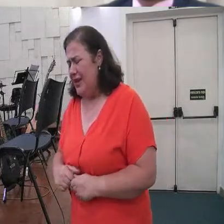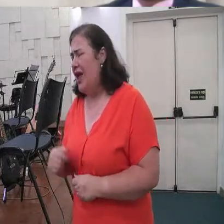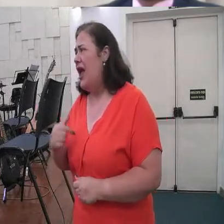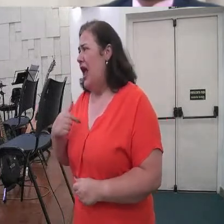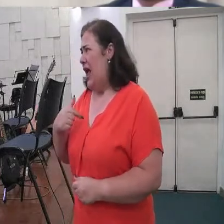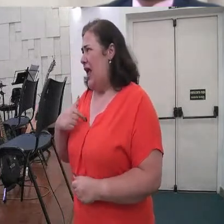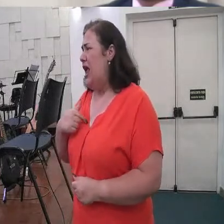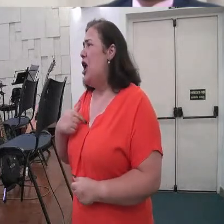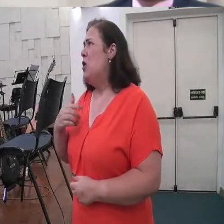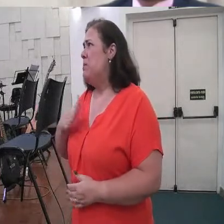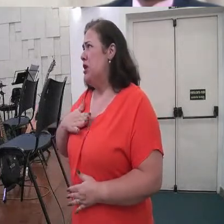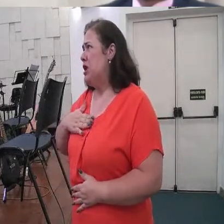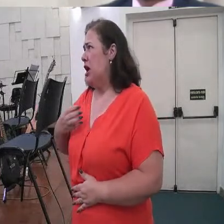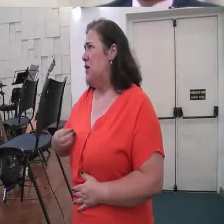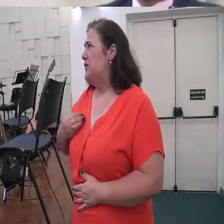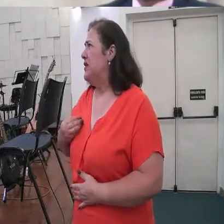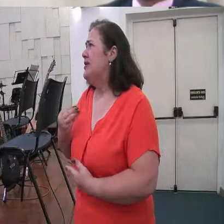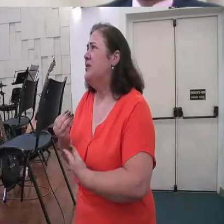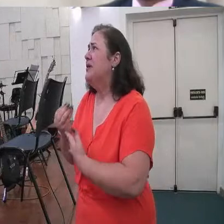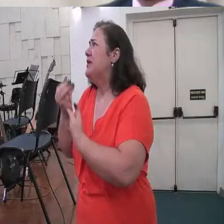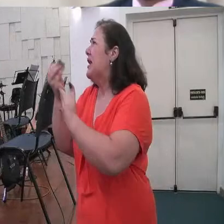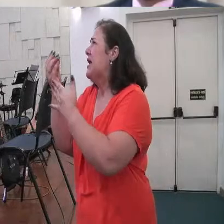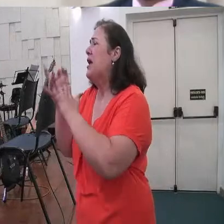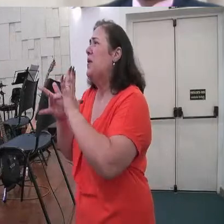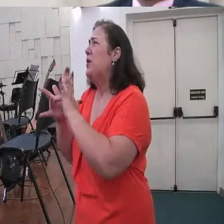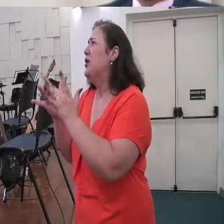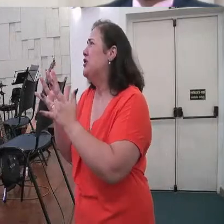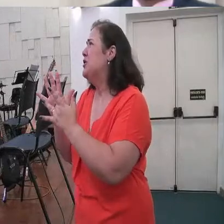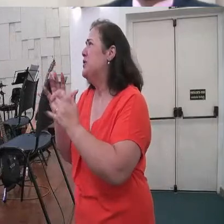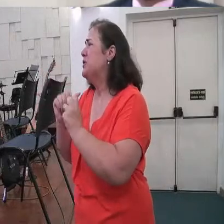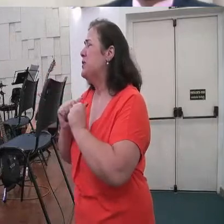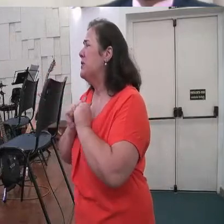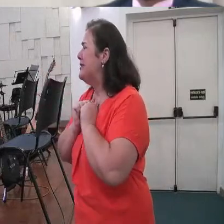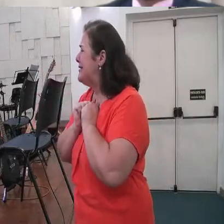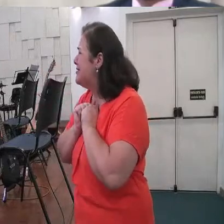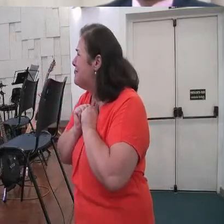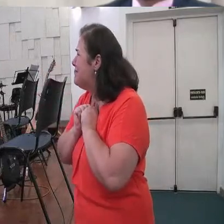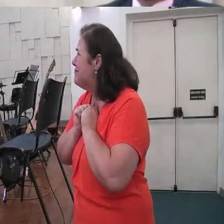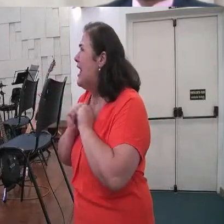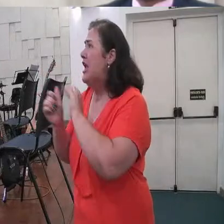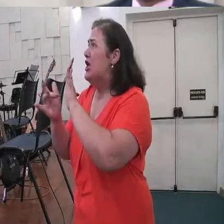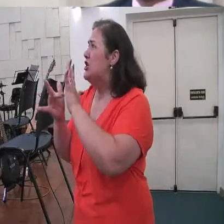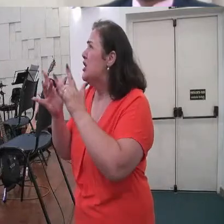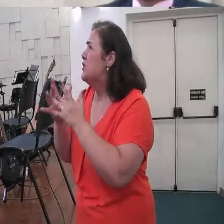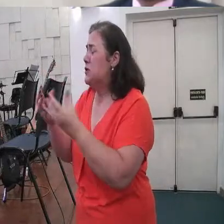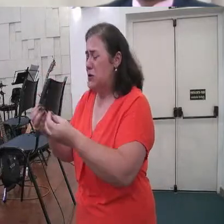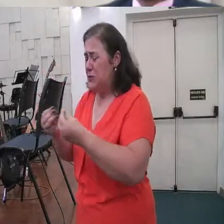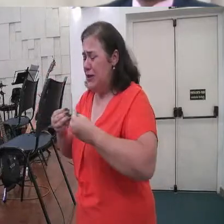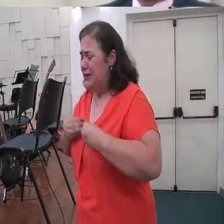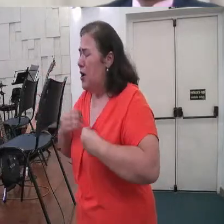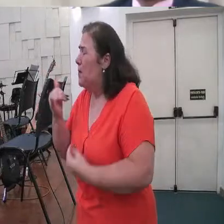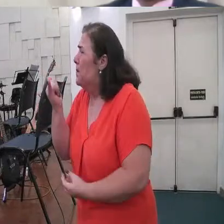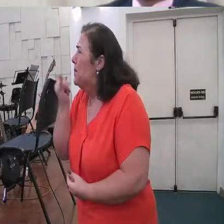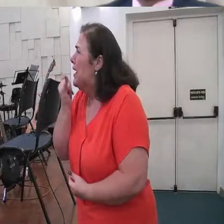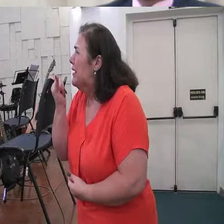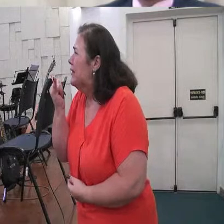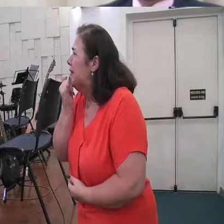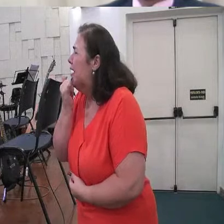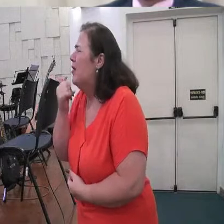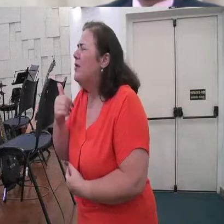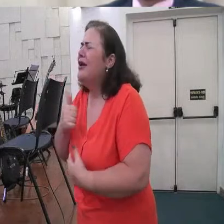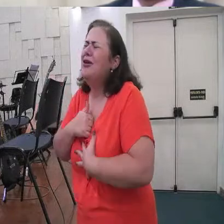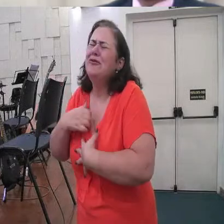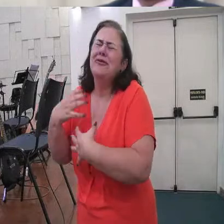minha vida para Jesus. Jesus perdoou os meus pecados, pastor. Eu